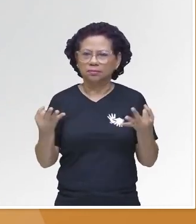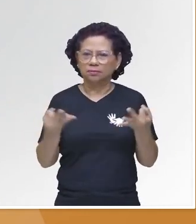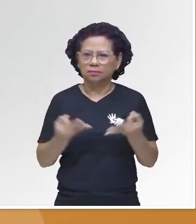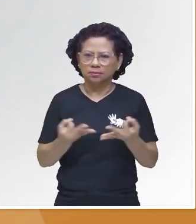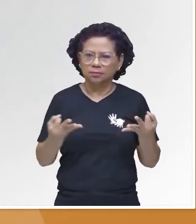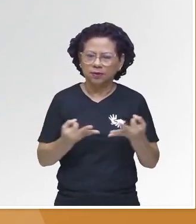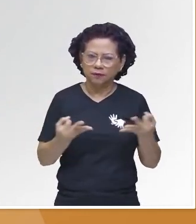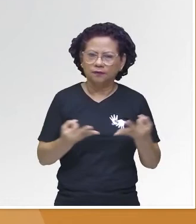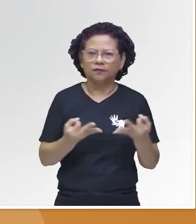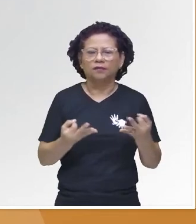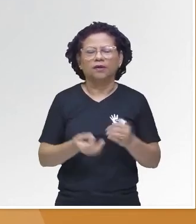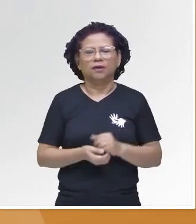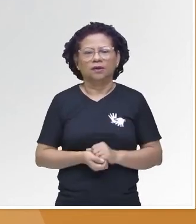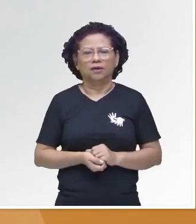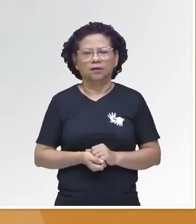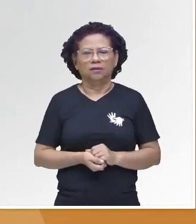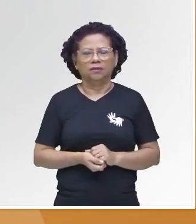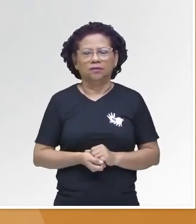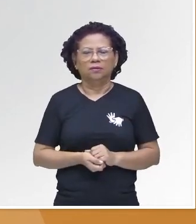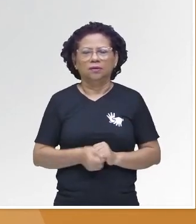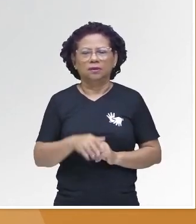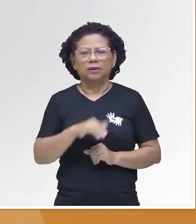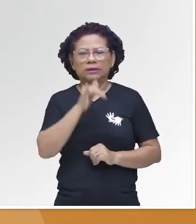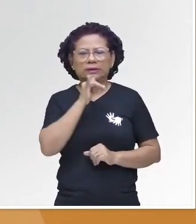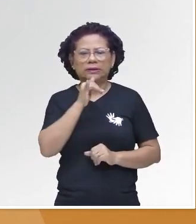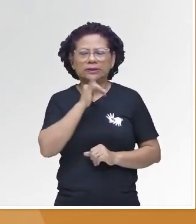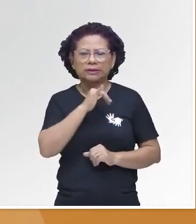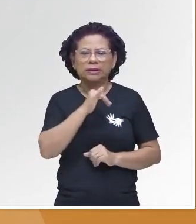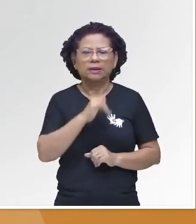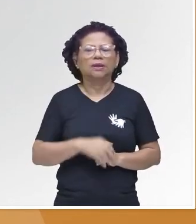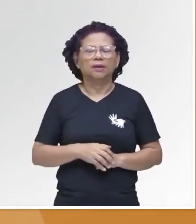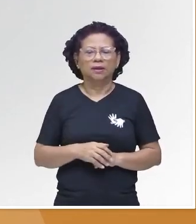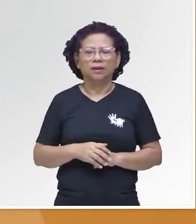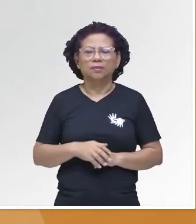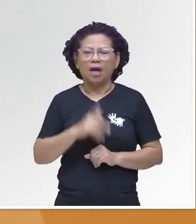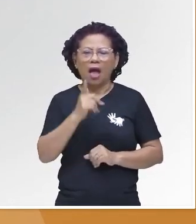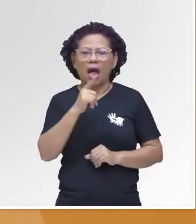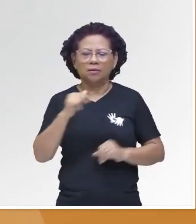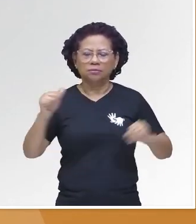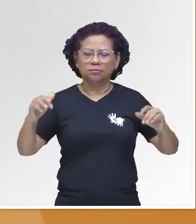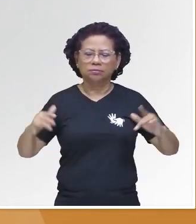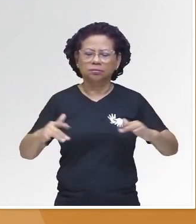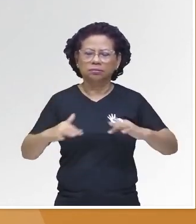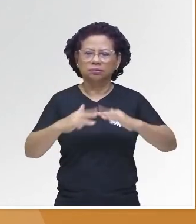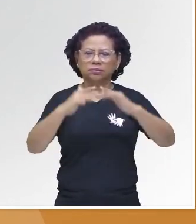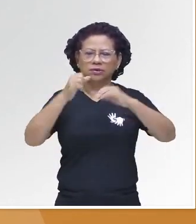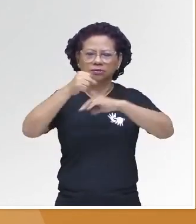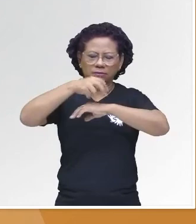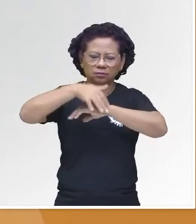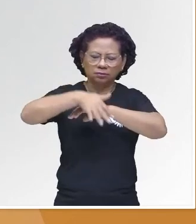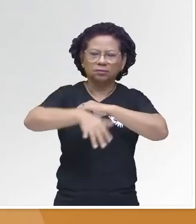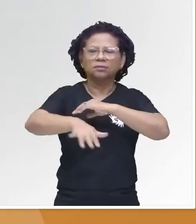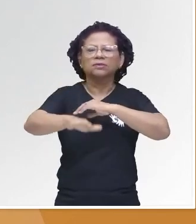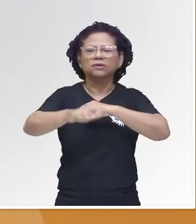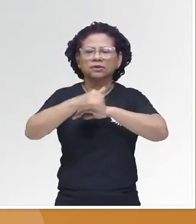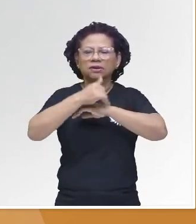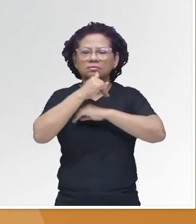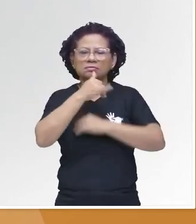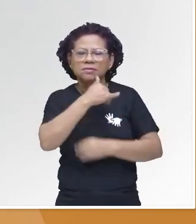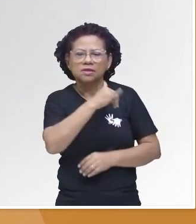faz a utilização aí da água dos rios, né, das marés, por exemplo, do sol,